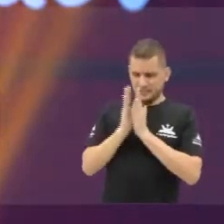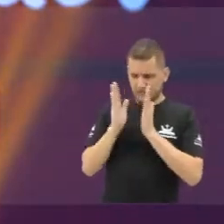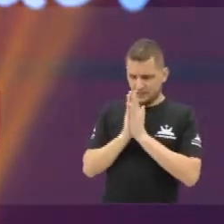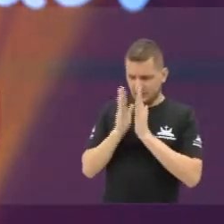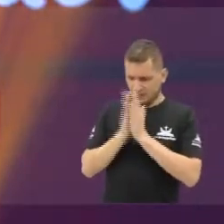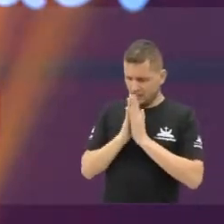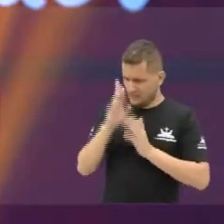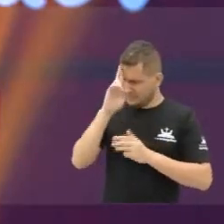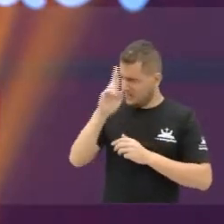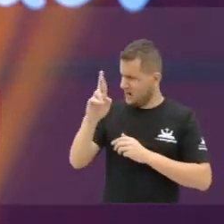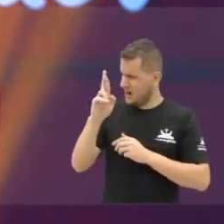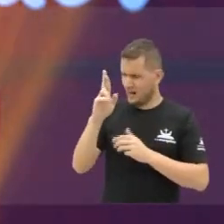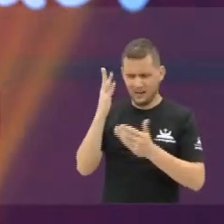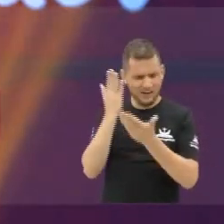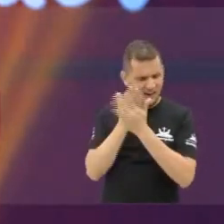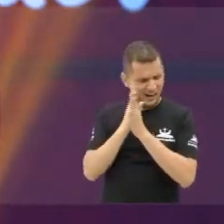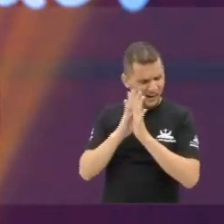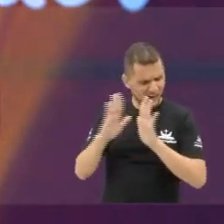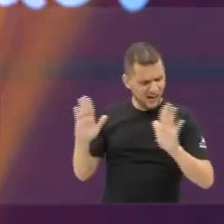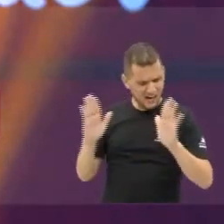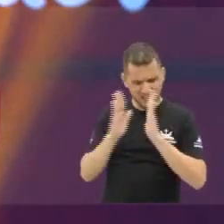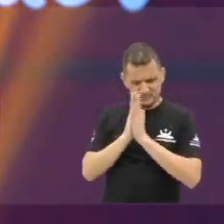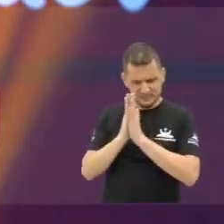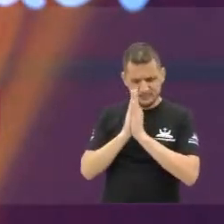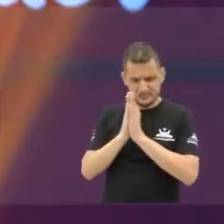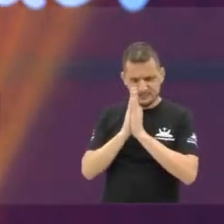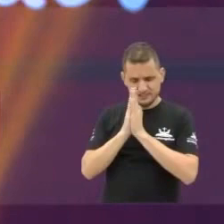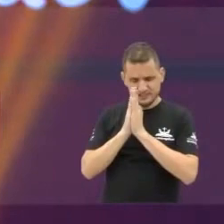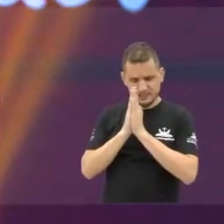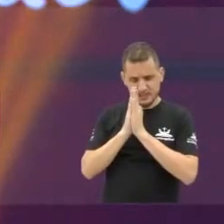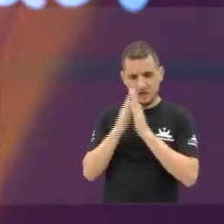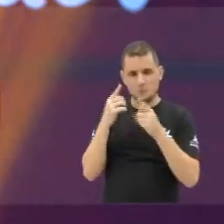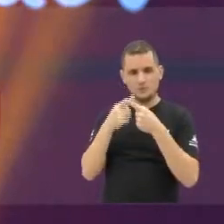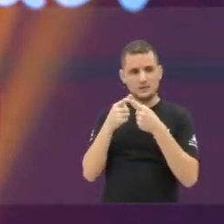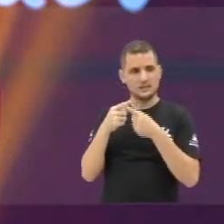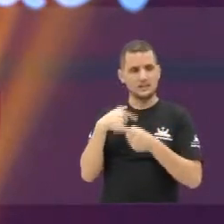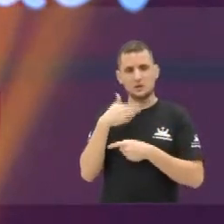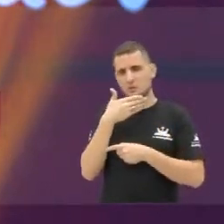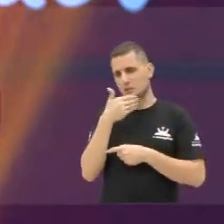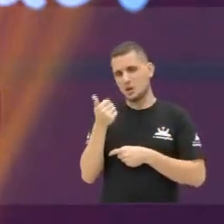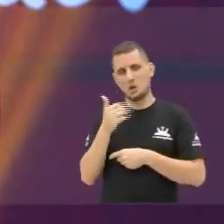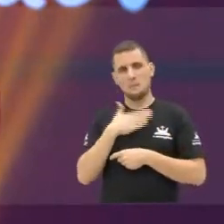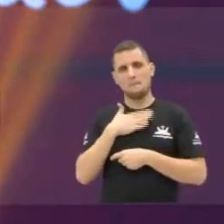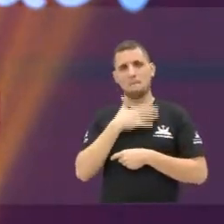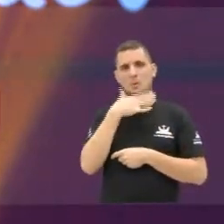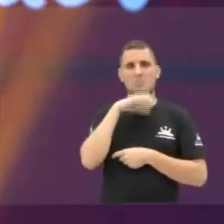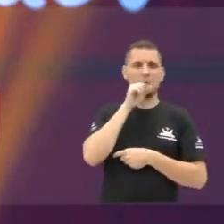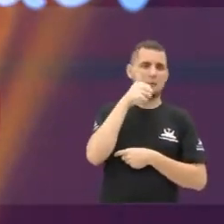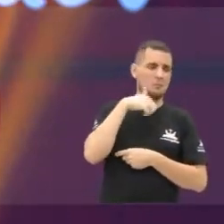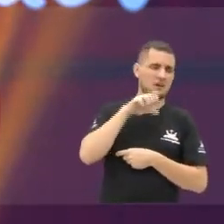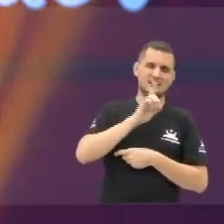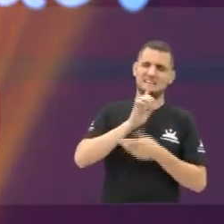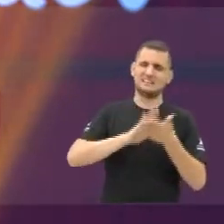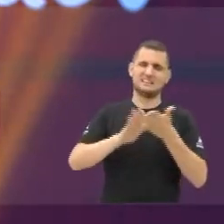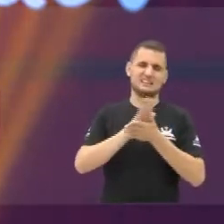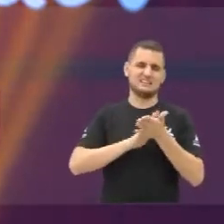basta, Senhor, disse ele, porque não sou melhor do que meus pais.